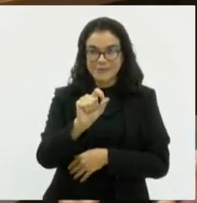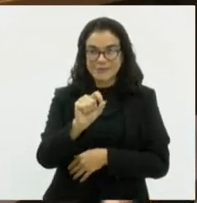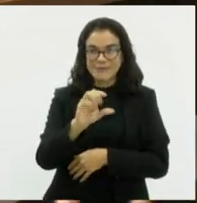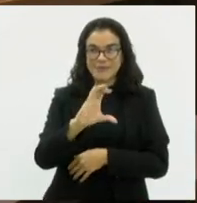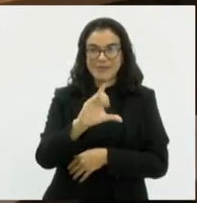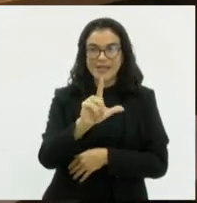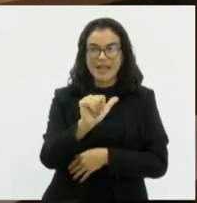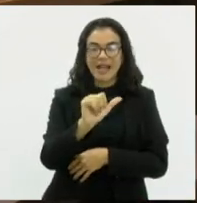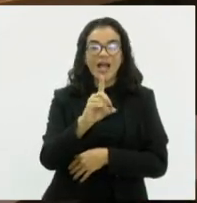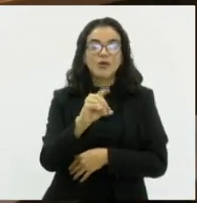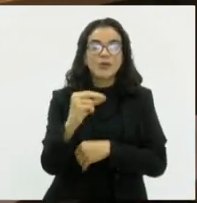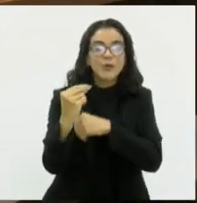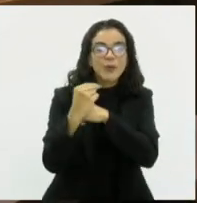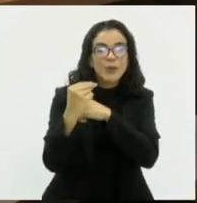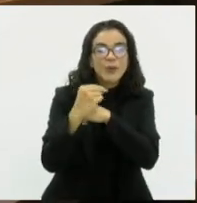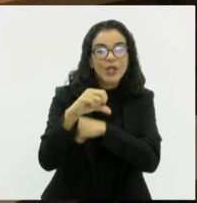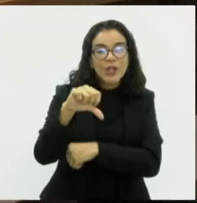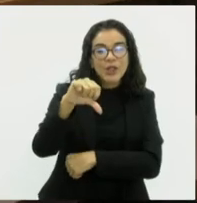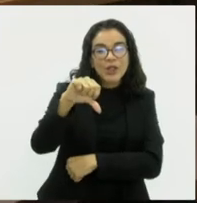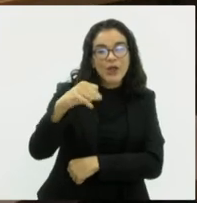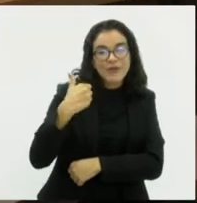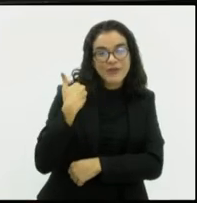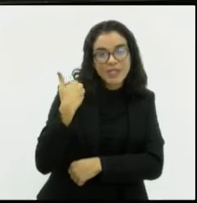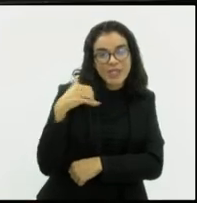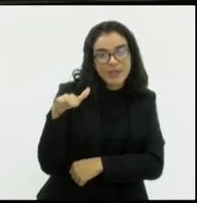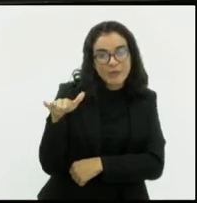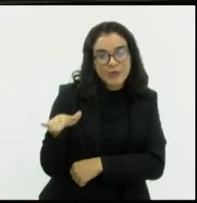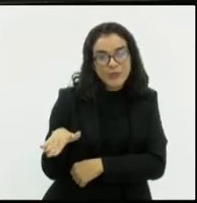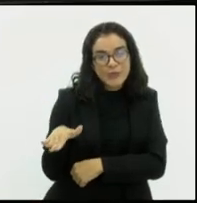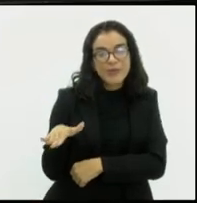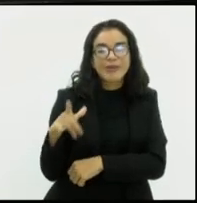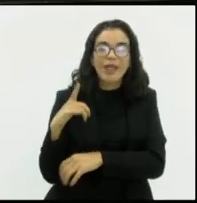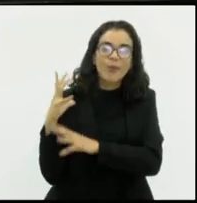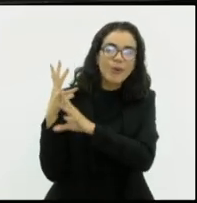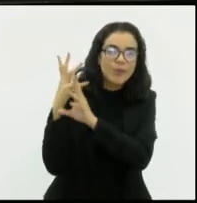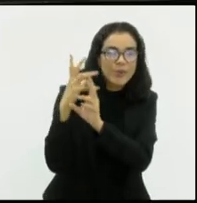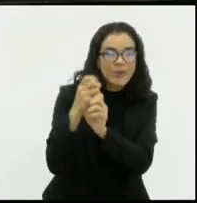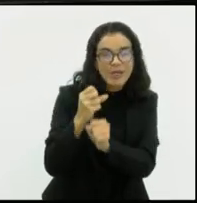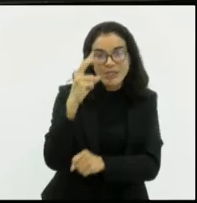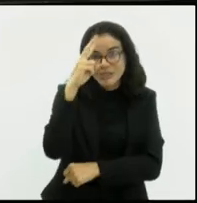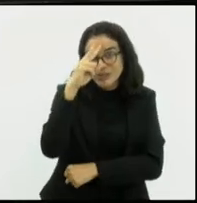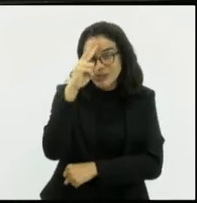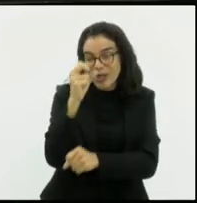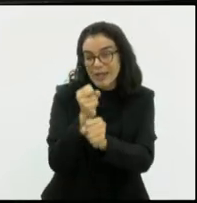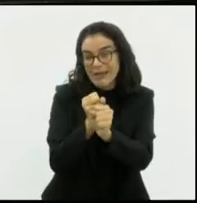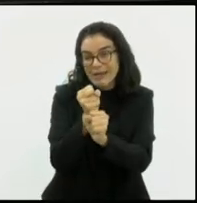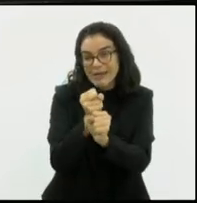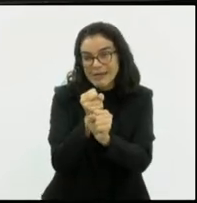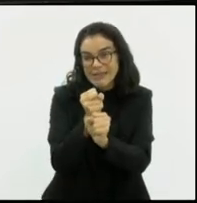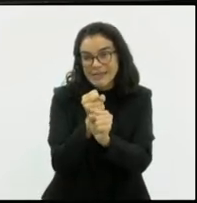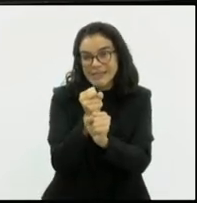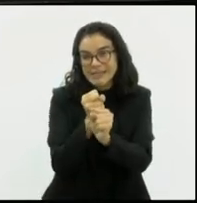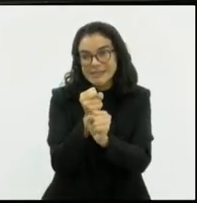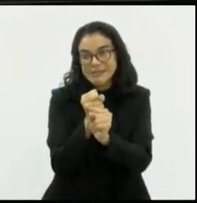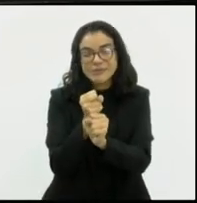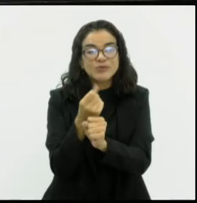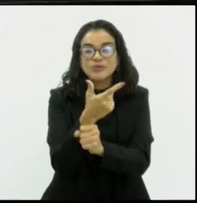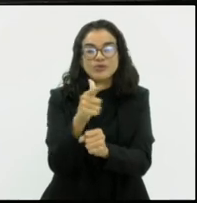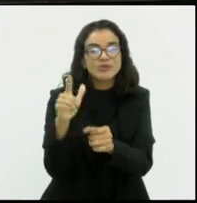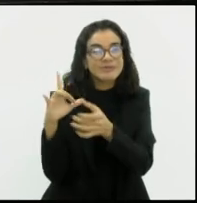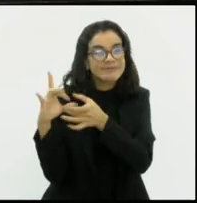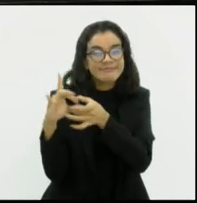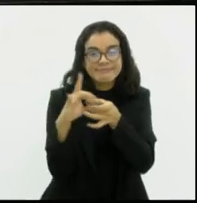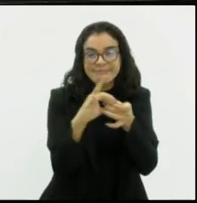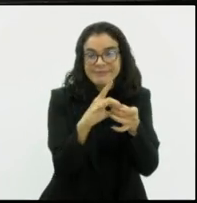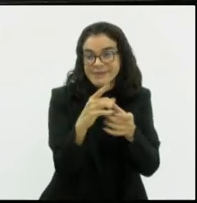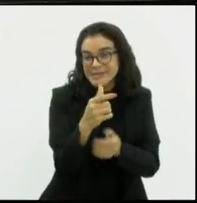Cláudia me cria desde os 9 anos. Então, eu tenho uma história com ela de muitos e muitos anos. E, para mim, não faria sentido nenhum estar aqui